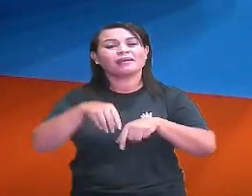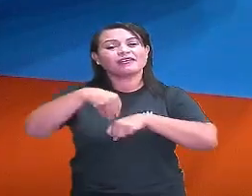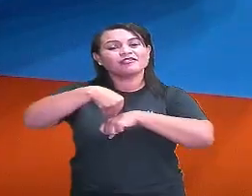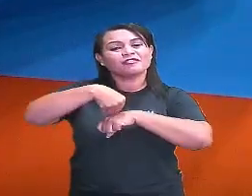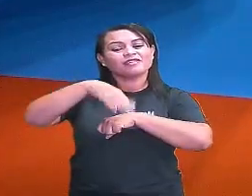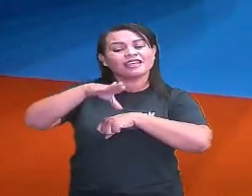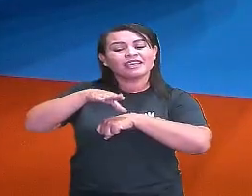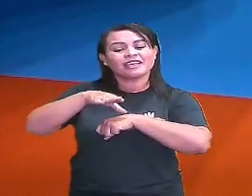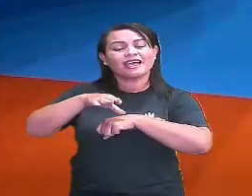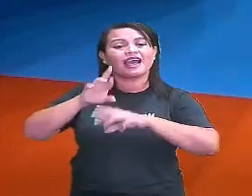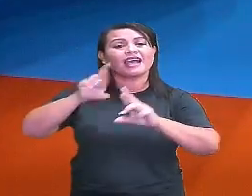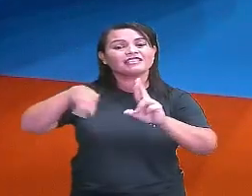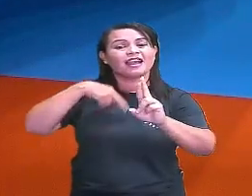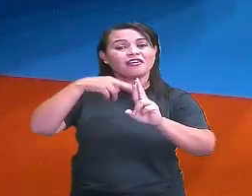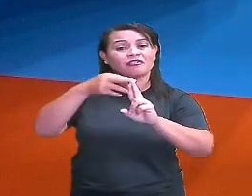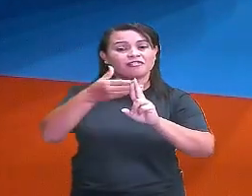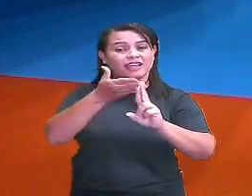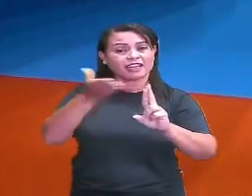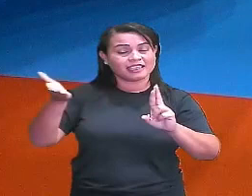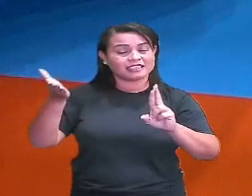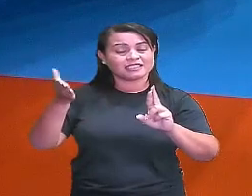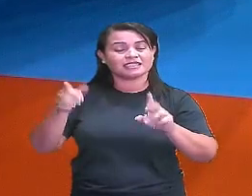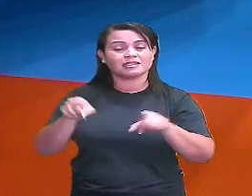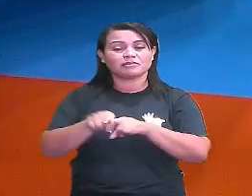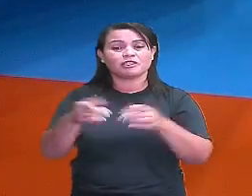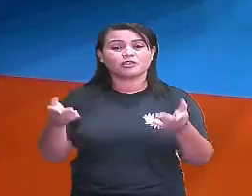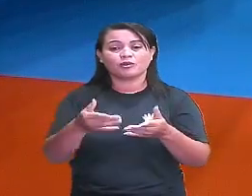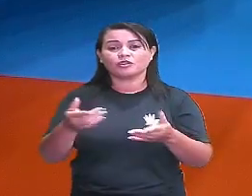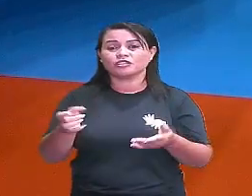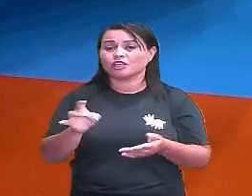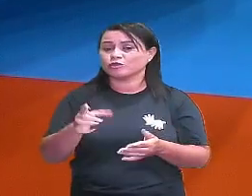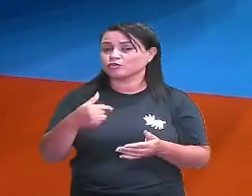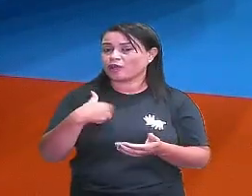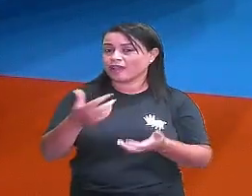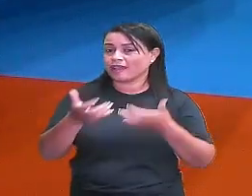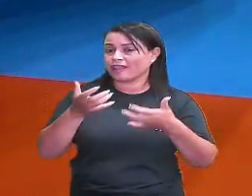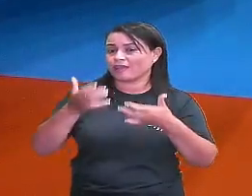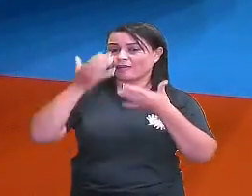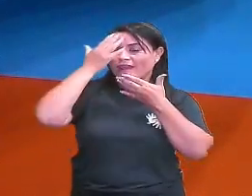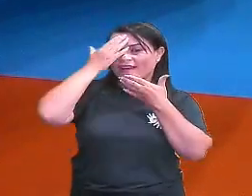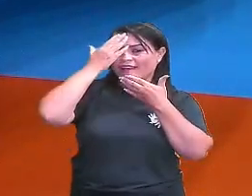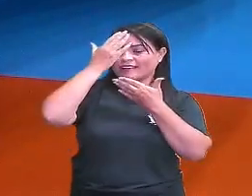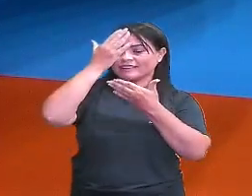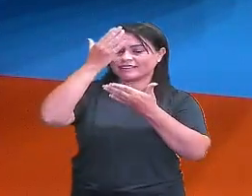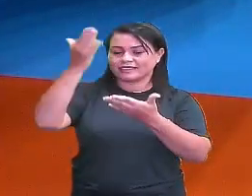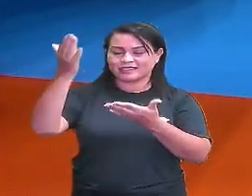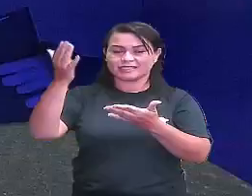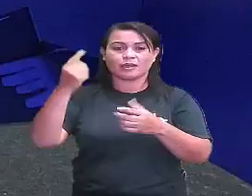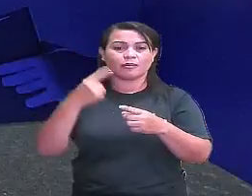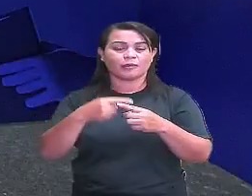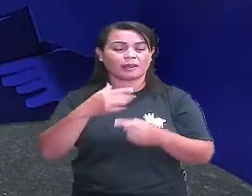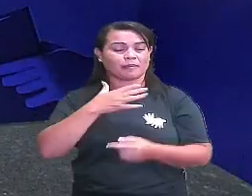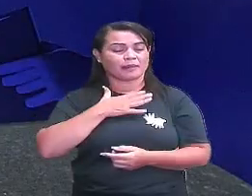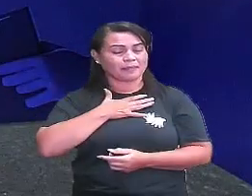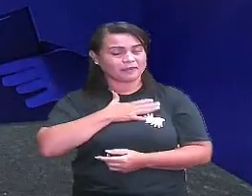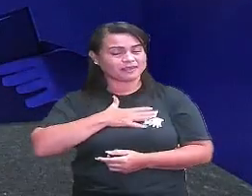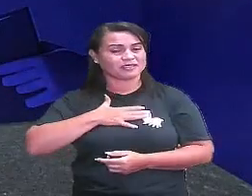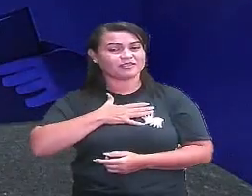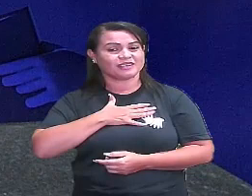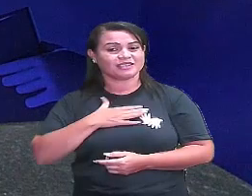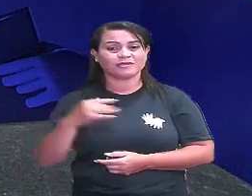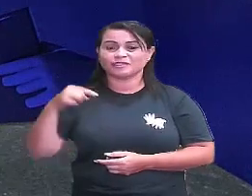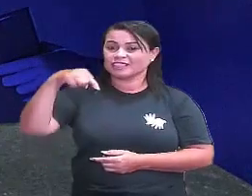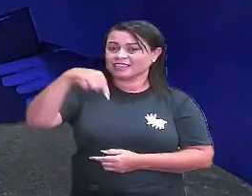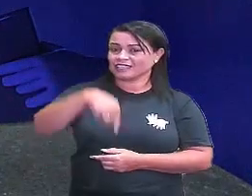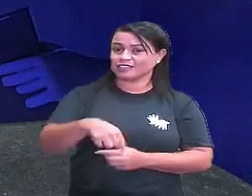vocês as referências de hoje e eu só tenho a agradecer, porque para mim é sempre uma grande